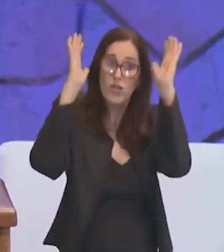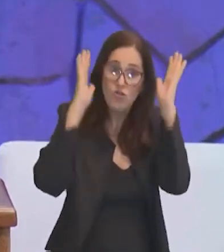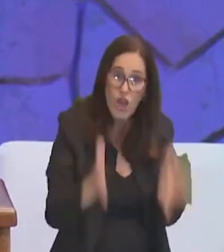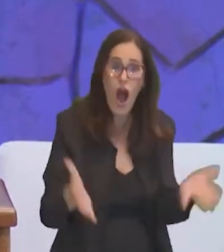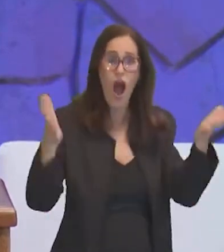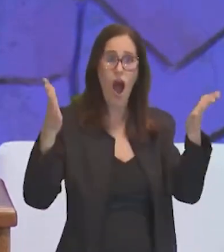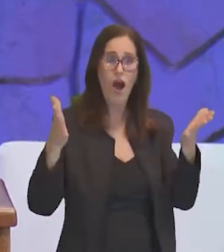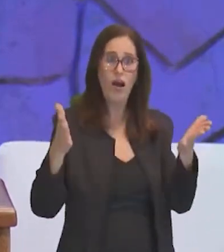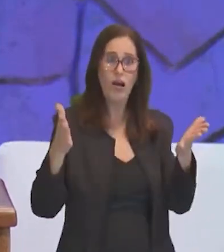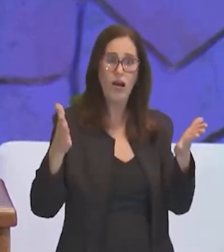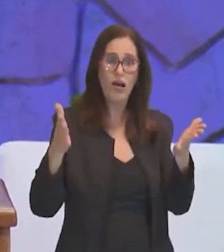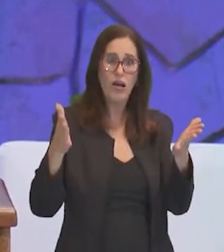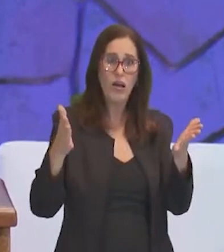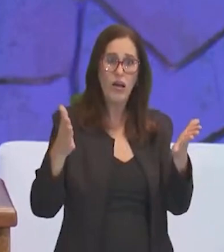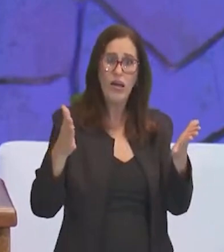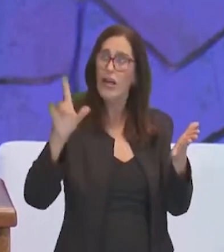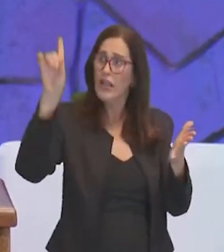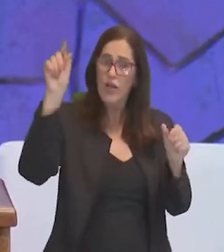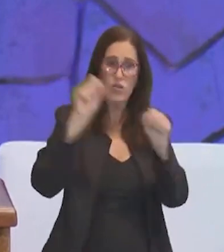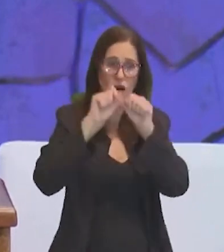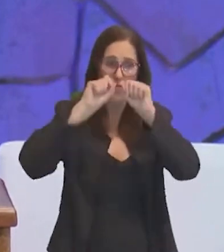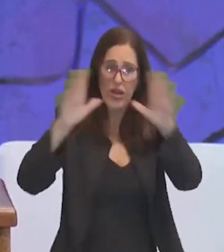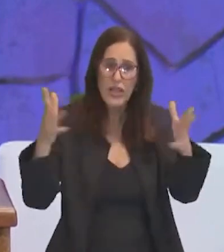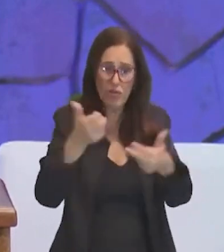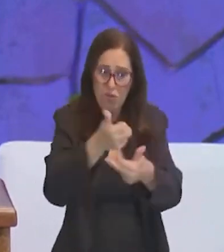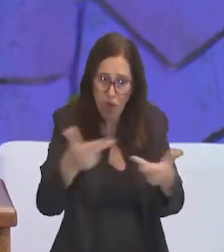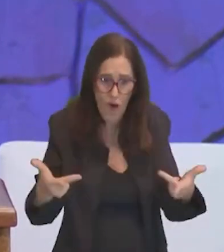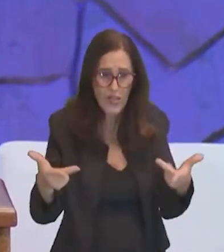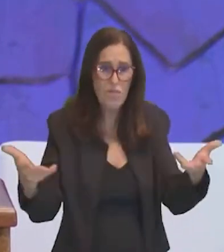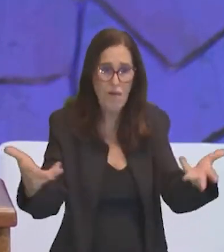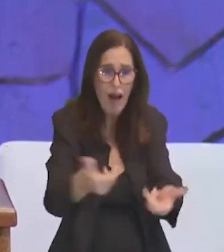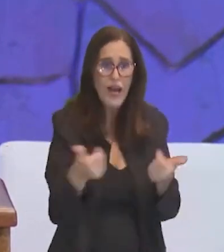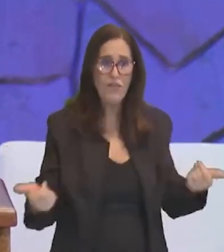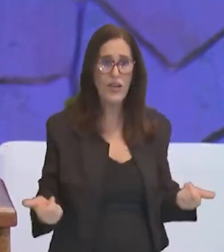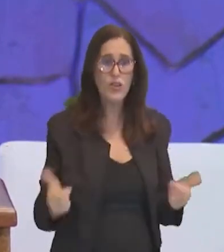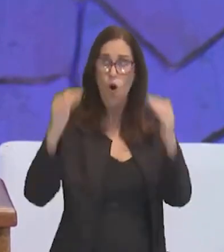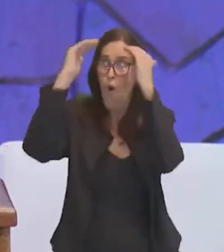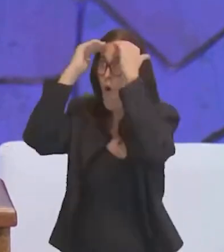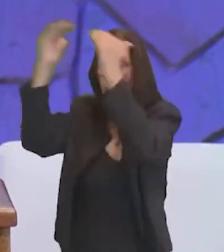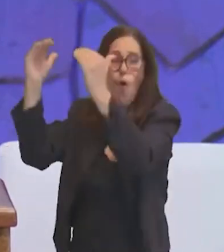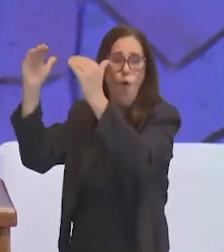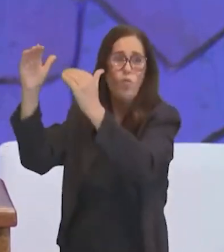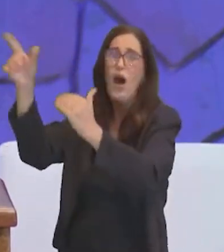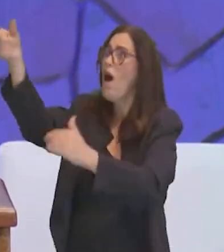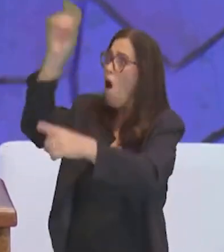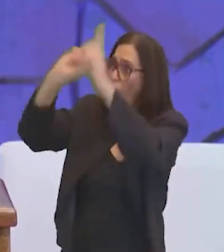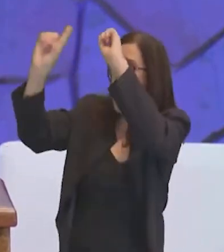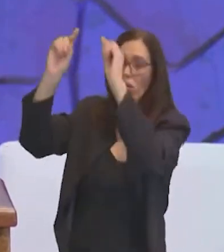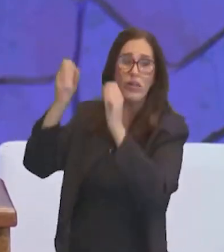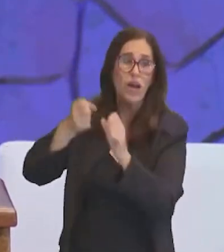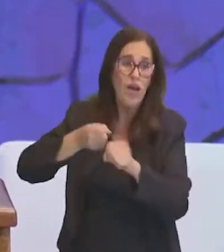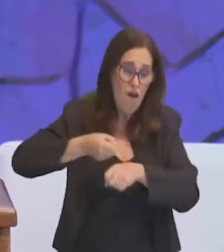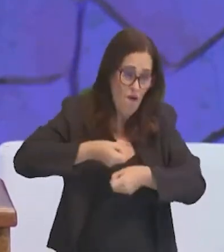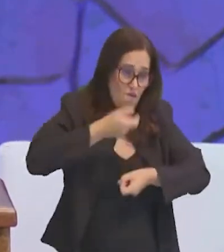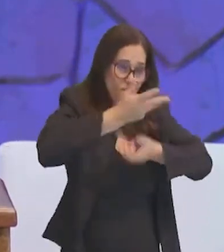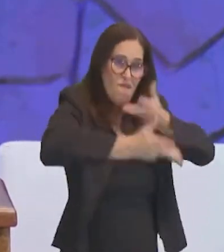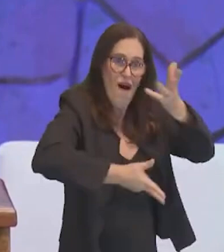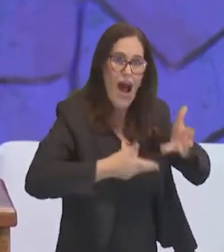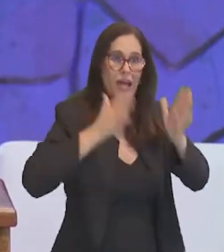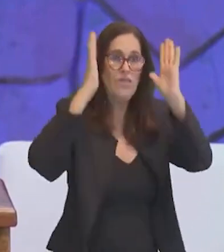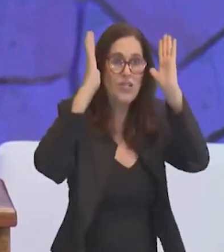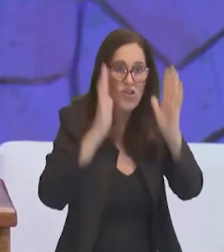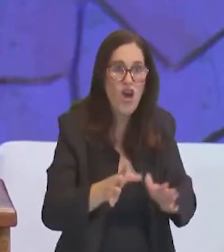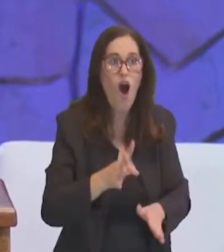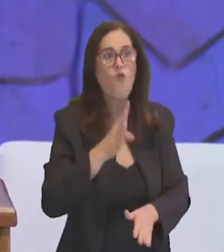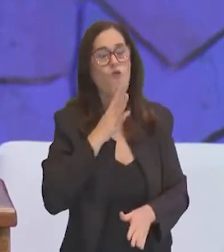essa lição até hoje. Amem ao Senhor teu Deus, cumpra os mandamentos, fale daquilo que você já conhece,